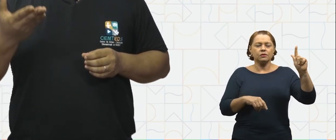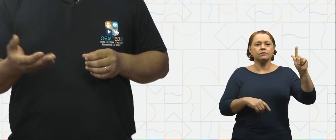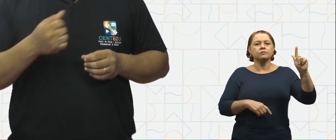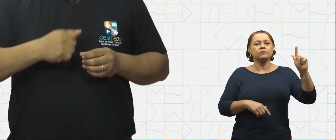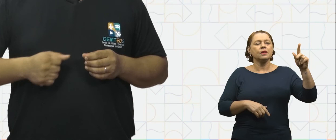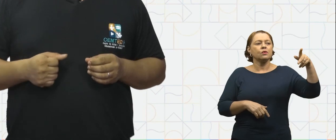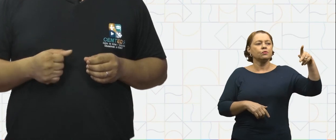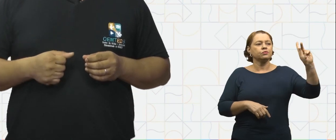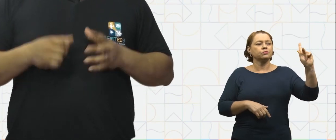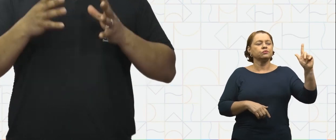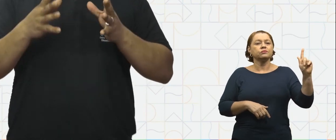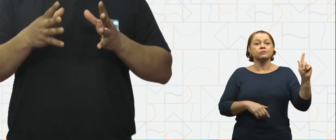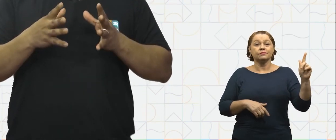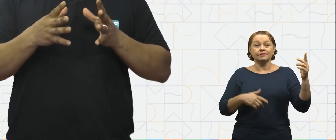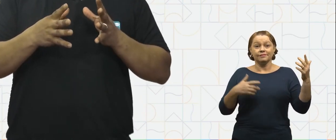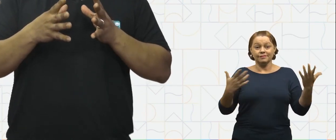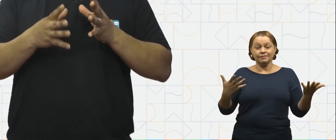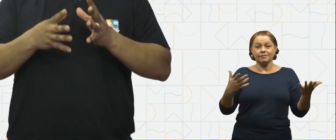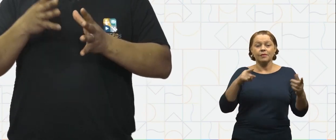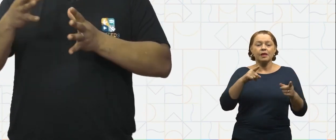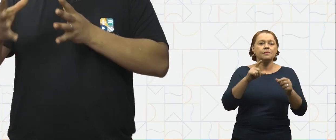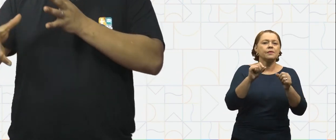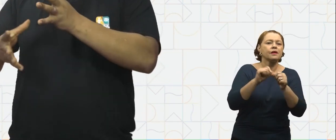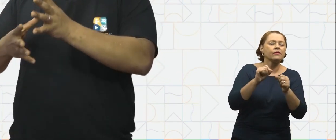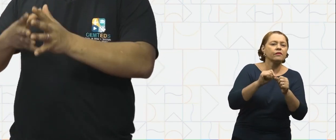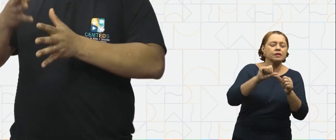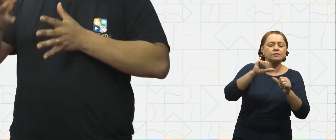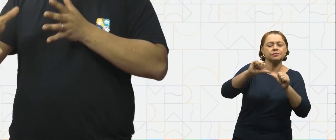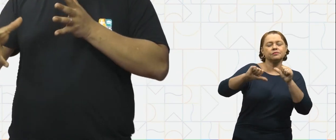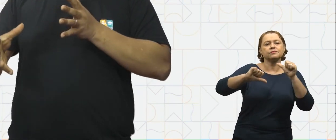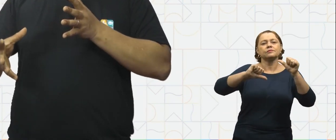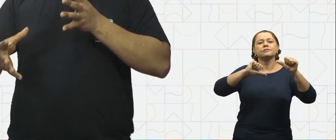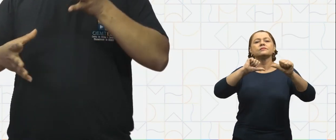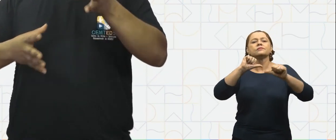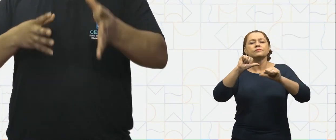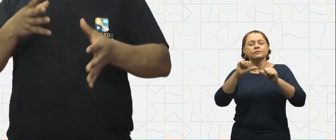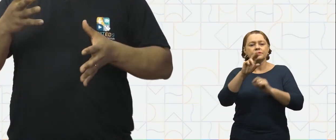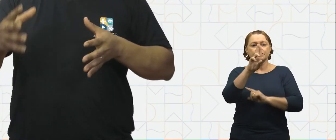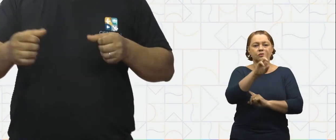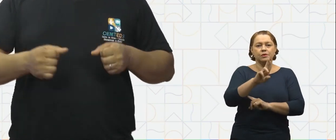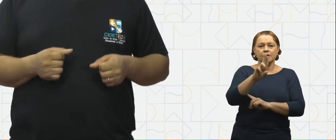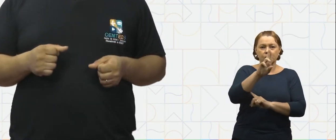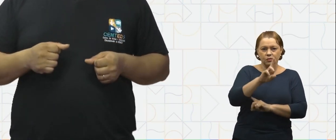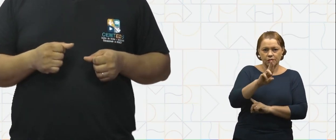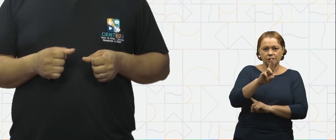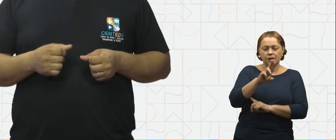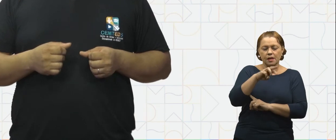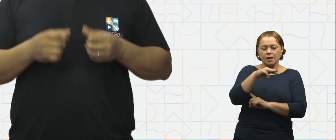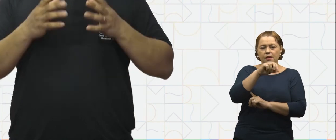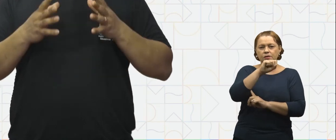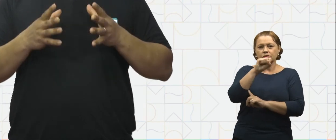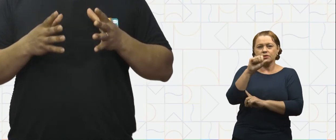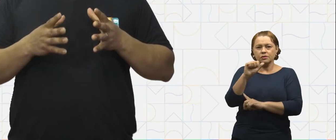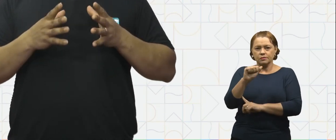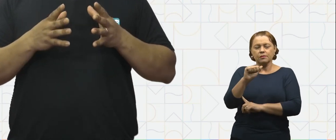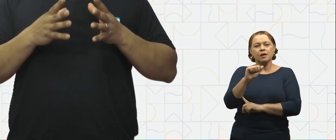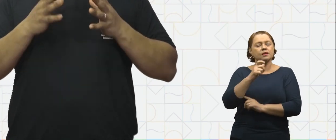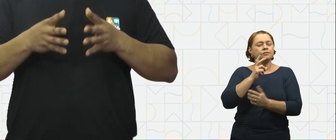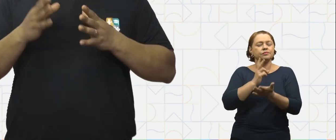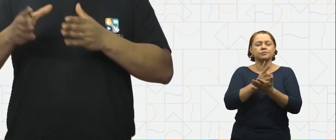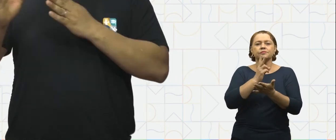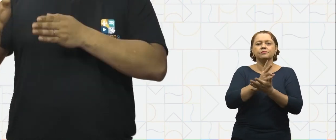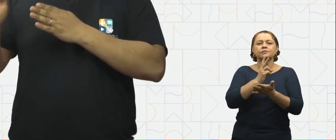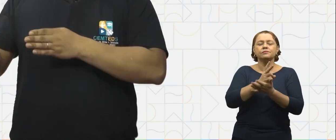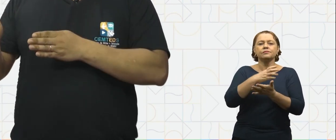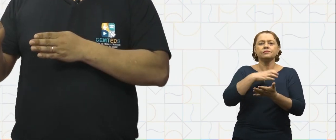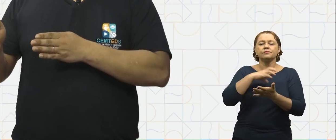o quilograma. E para realizarmos a conversão entre unidades de massa, se está